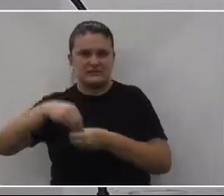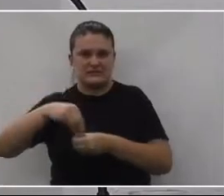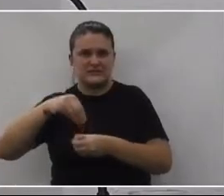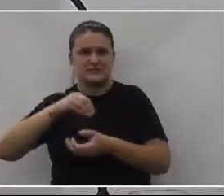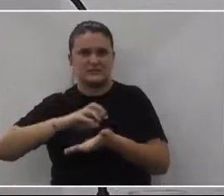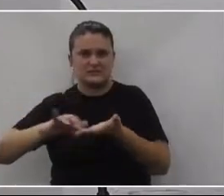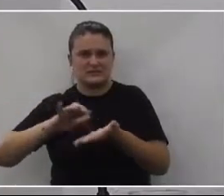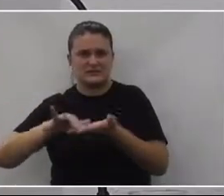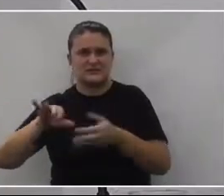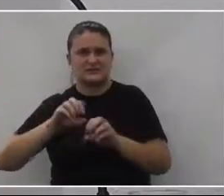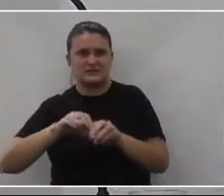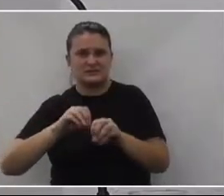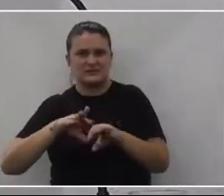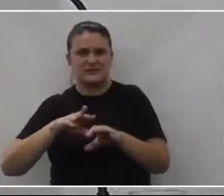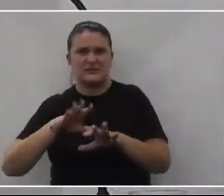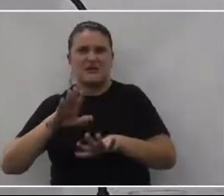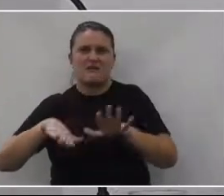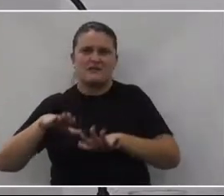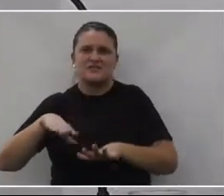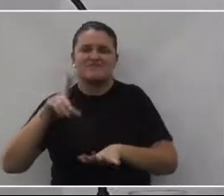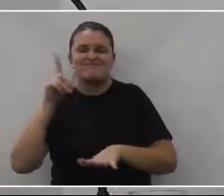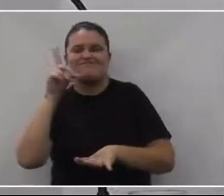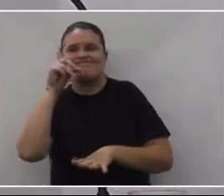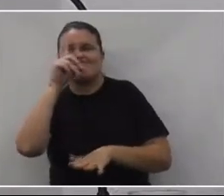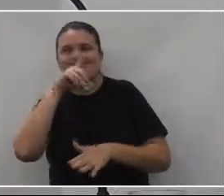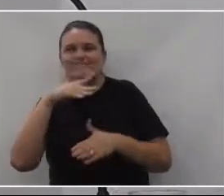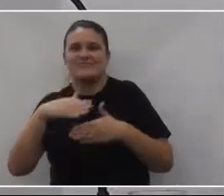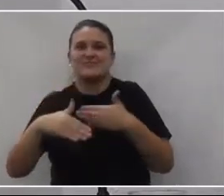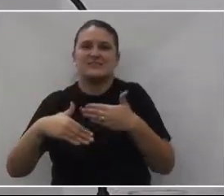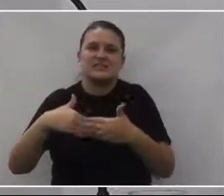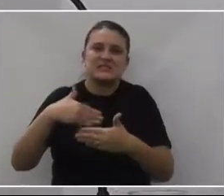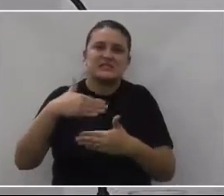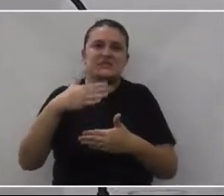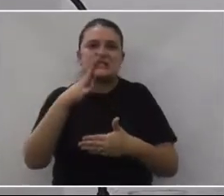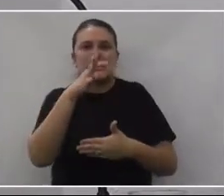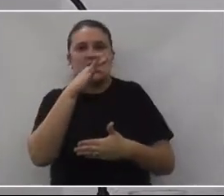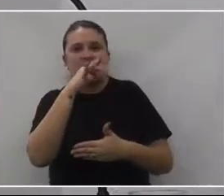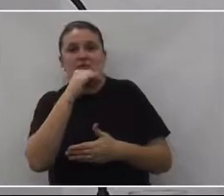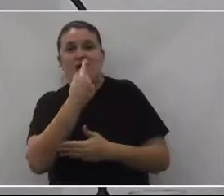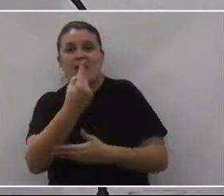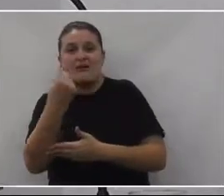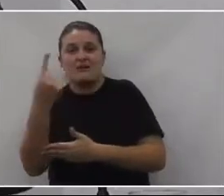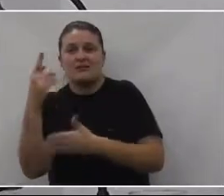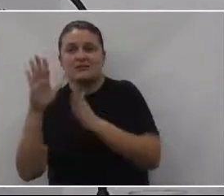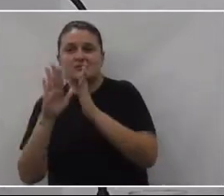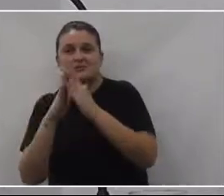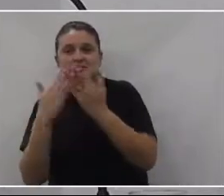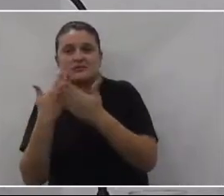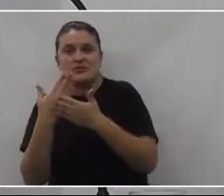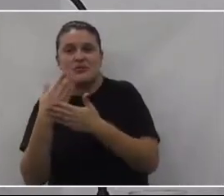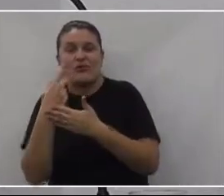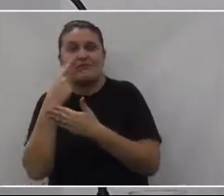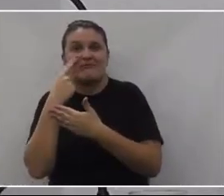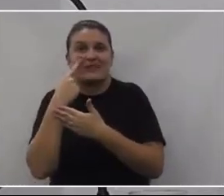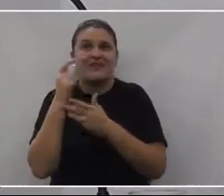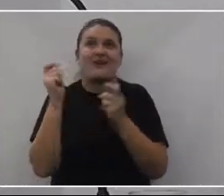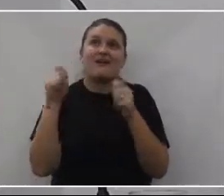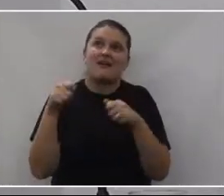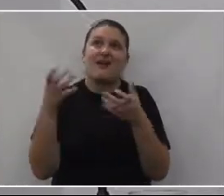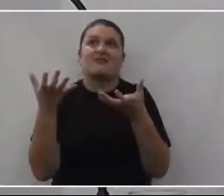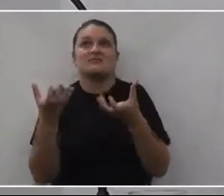secretaria, engessa bastante o sistema e terá que cada escola a se dispor a fazer